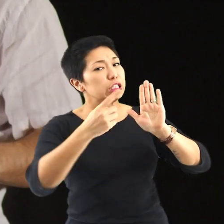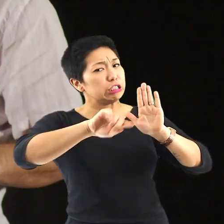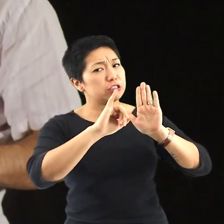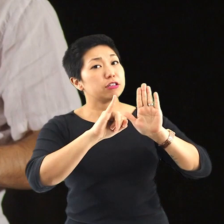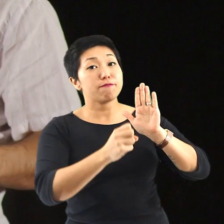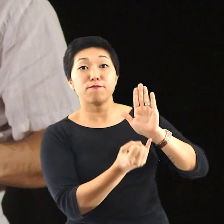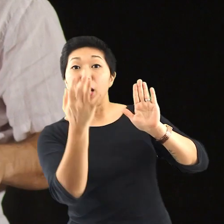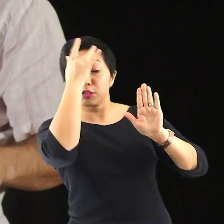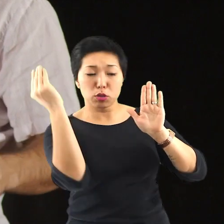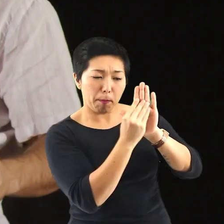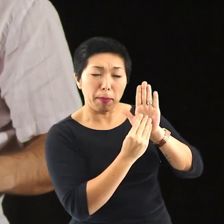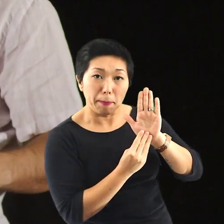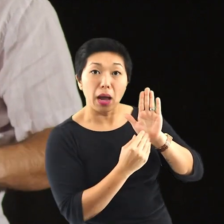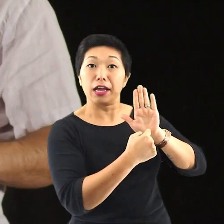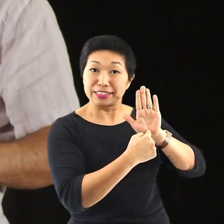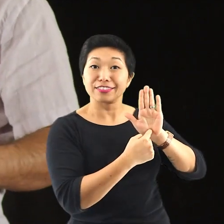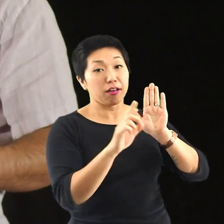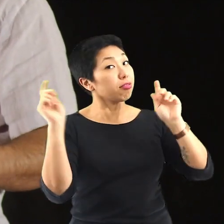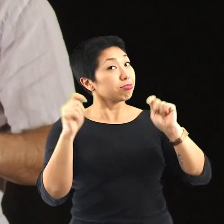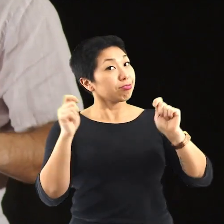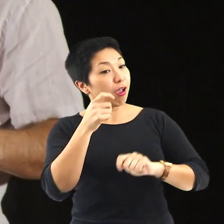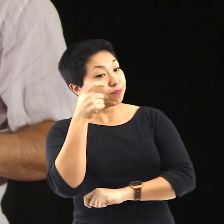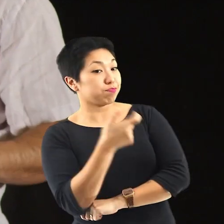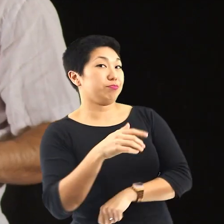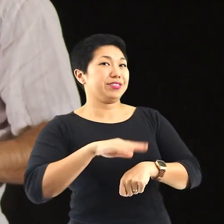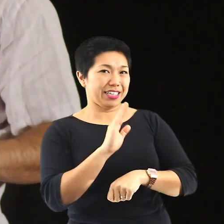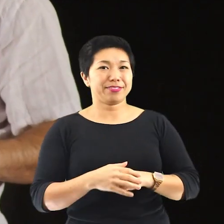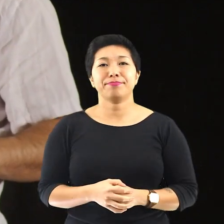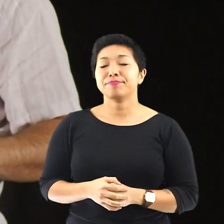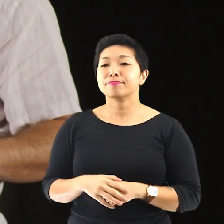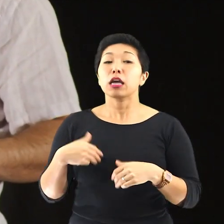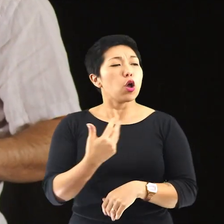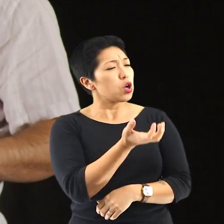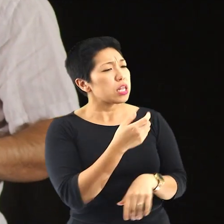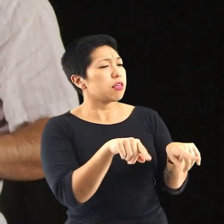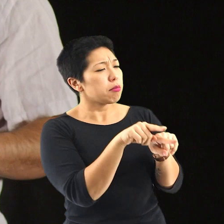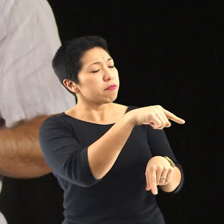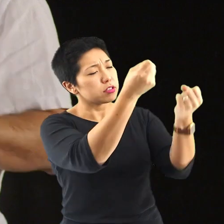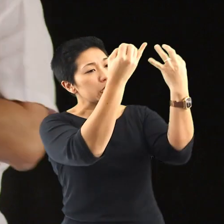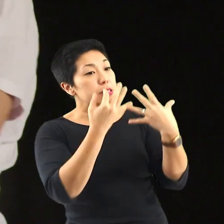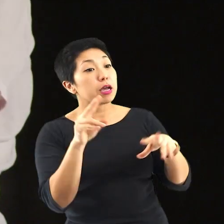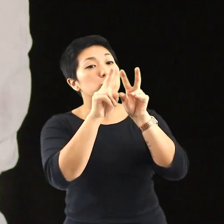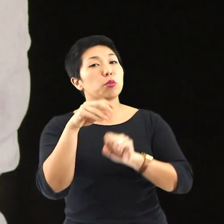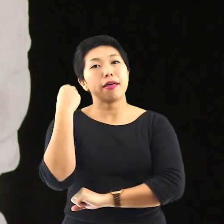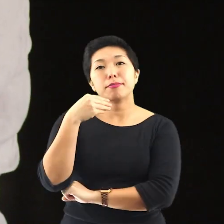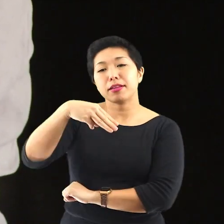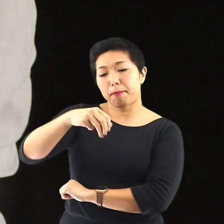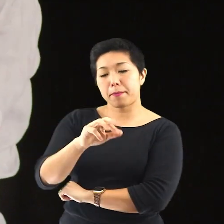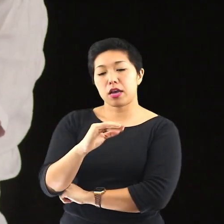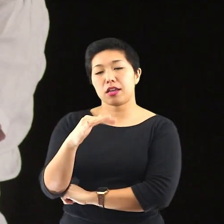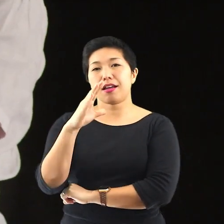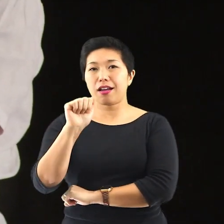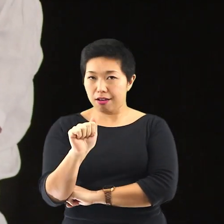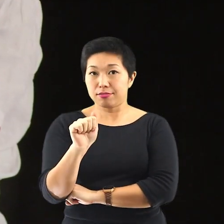Mas eu queria, Suplicy, que o senhor falasse também sobre a experiência de Maricá. Eu acho que, até para dialogar com a